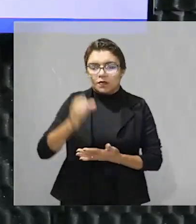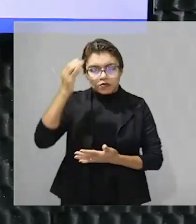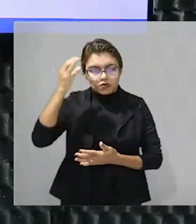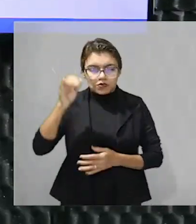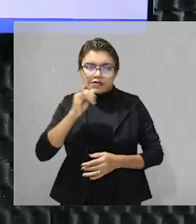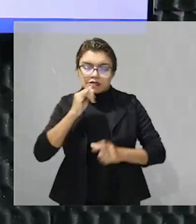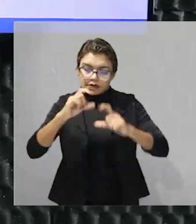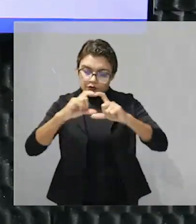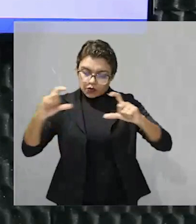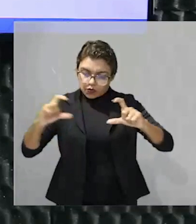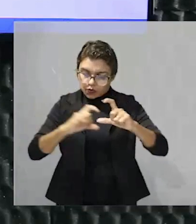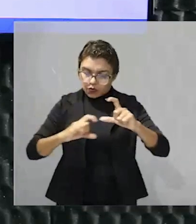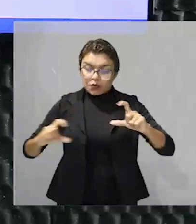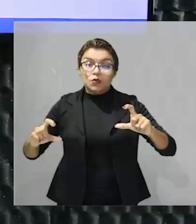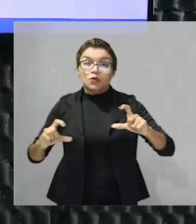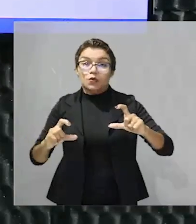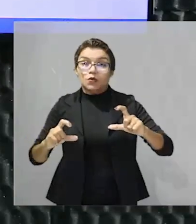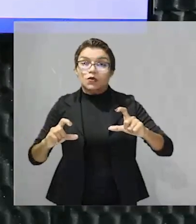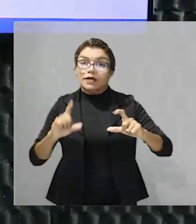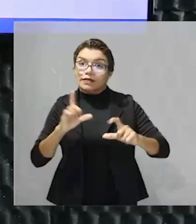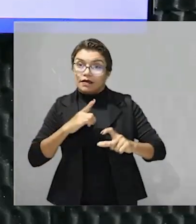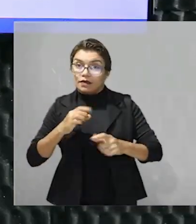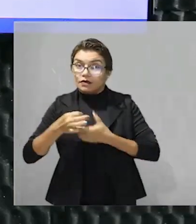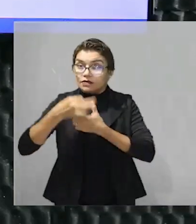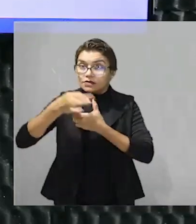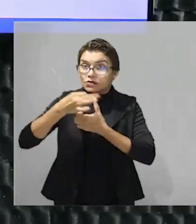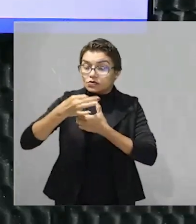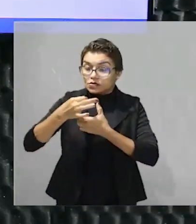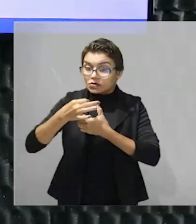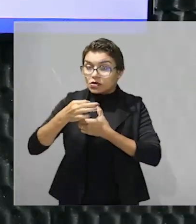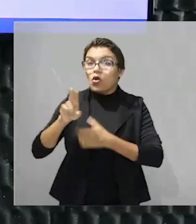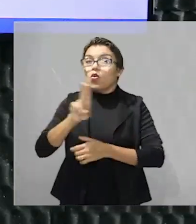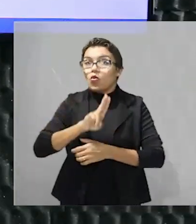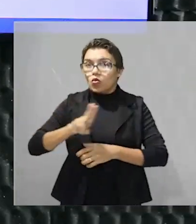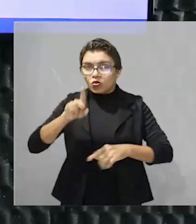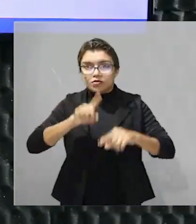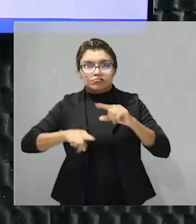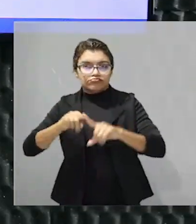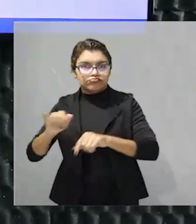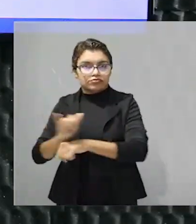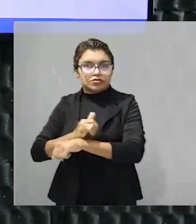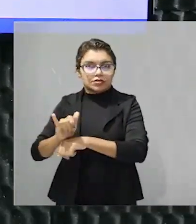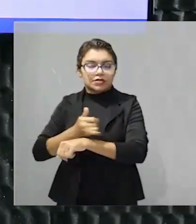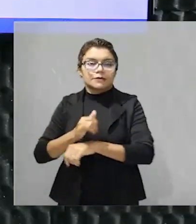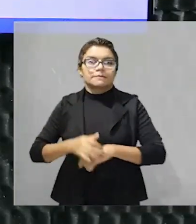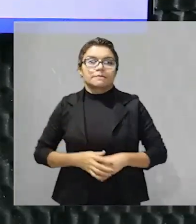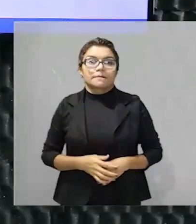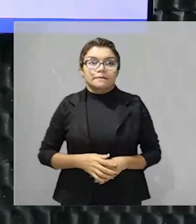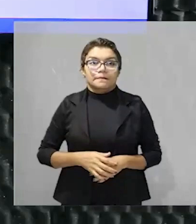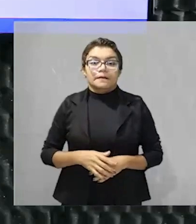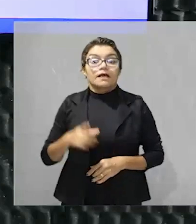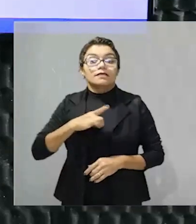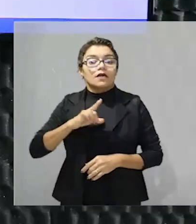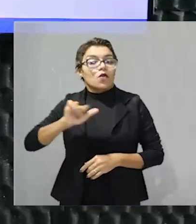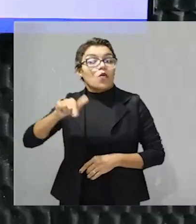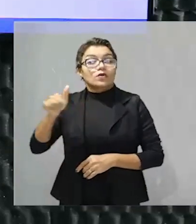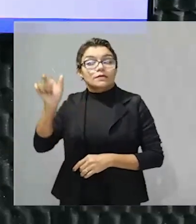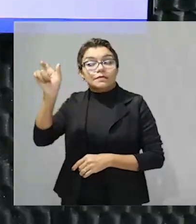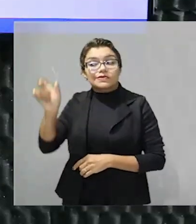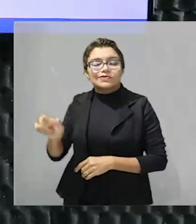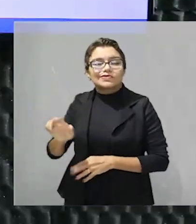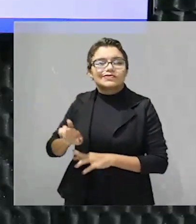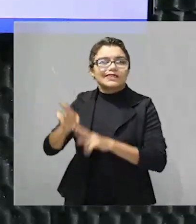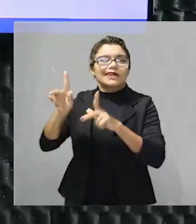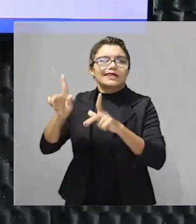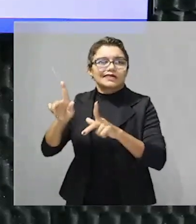sátira, faz crítica, ele usa esses recursos. Aqui a gente já vê uma pessoa diferente. Uma pessoa que